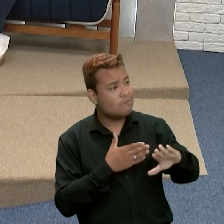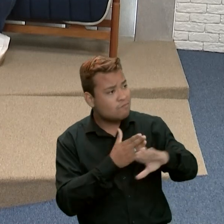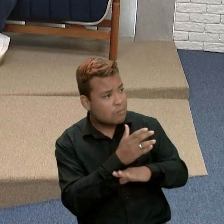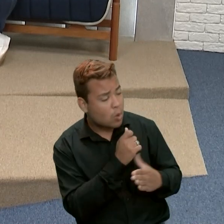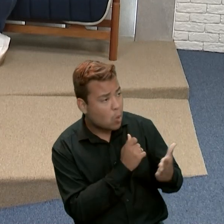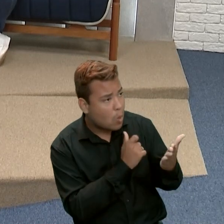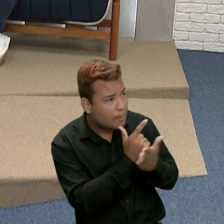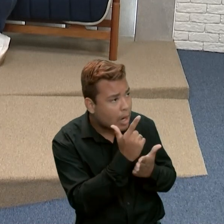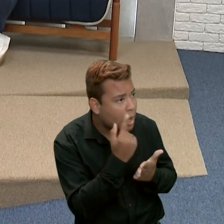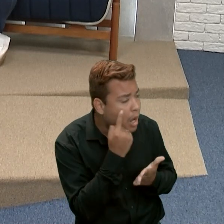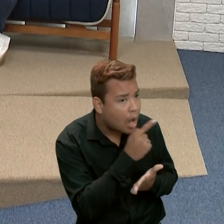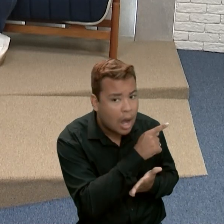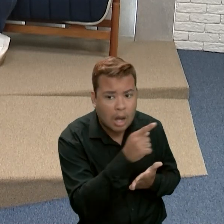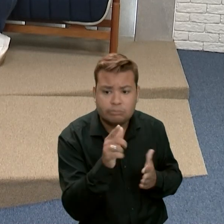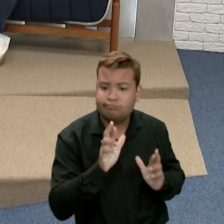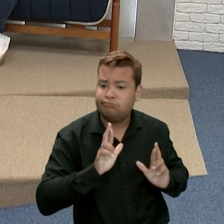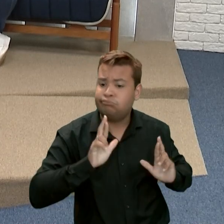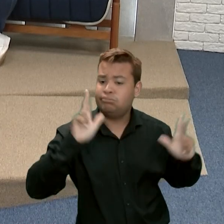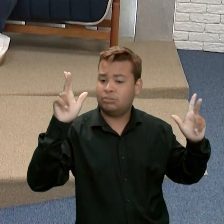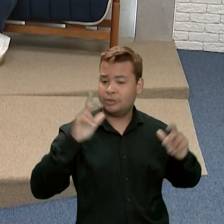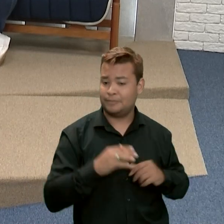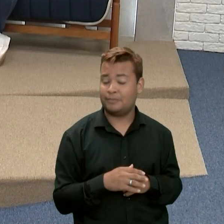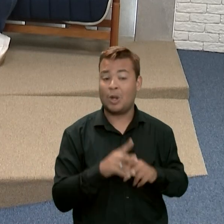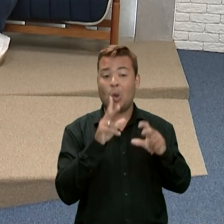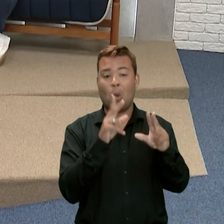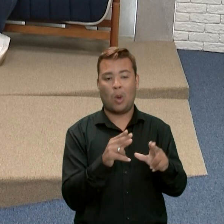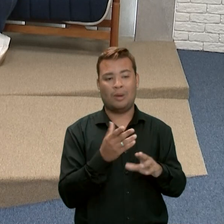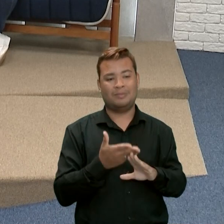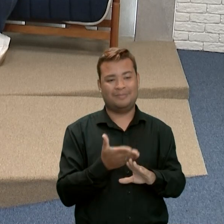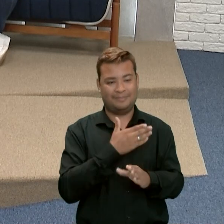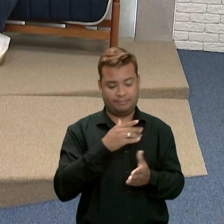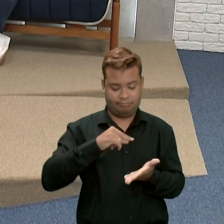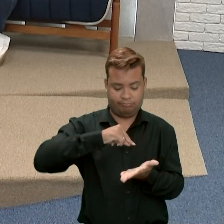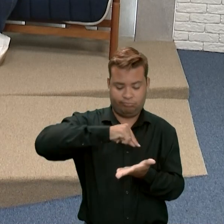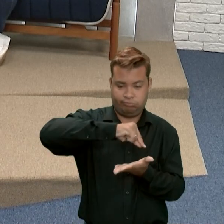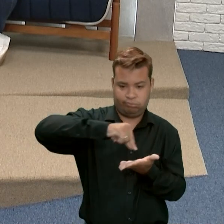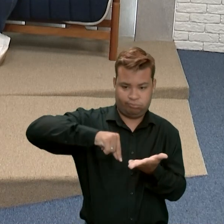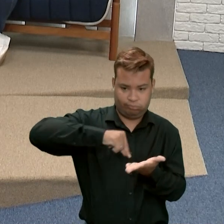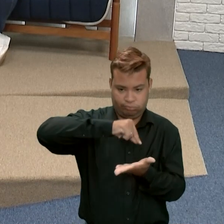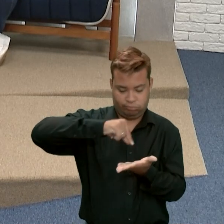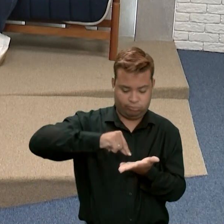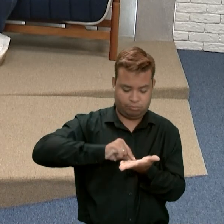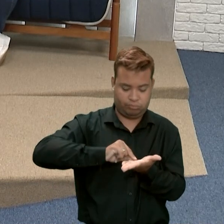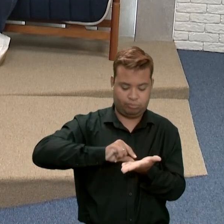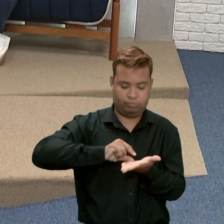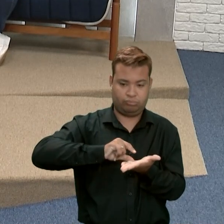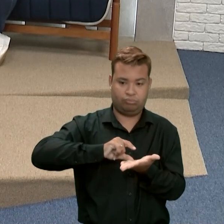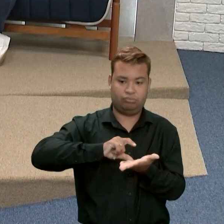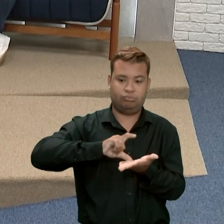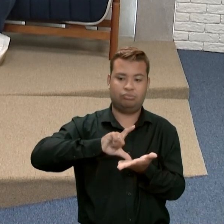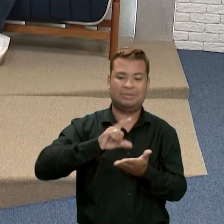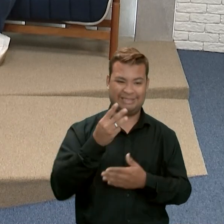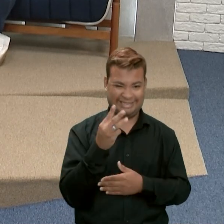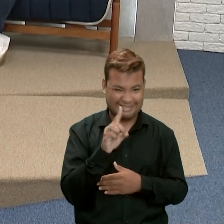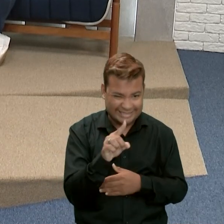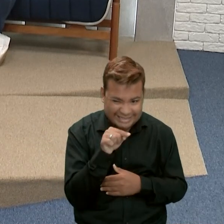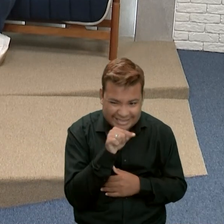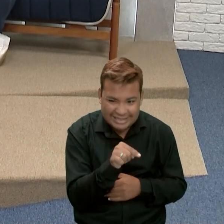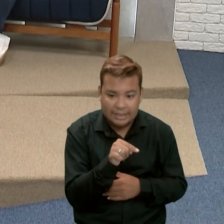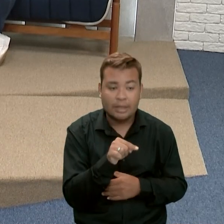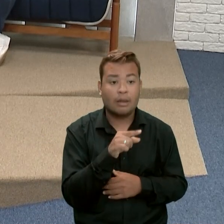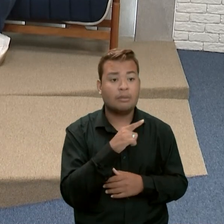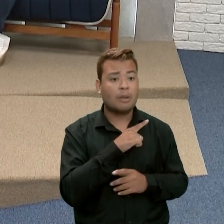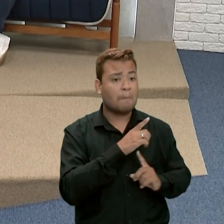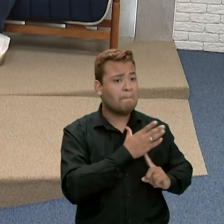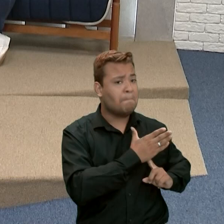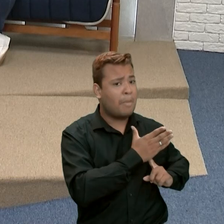muito. É igual as impressoras 3D, né? De 1, 2 anos para cá, a tecnologia aumentou assustadoramente e o preço